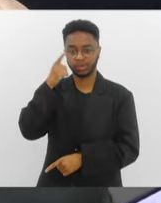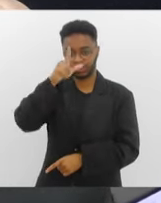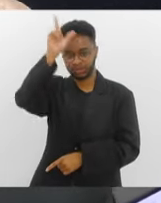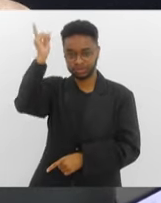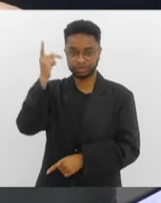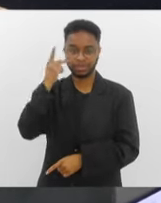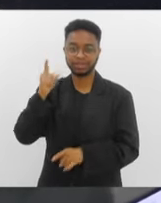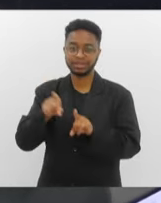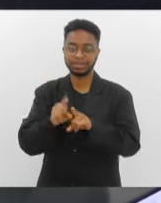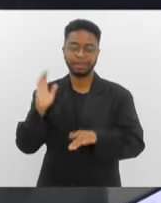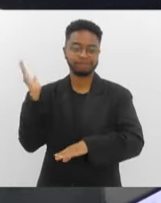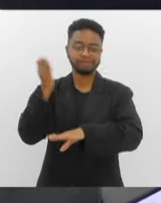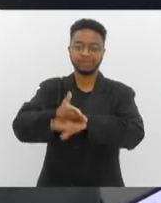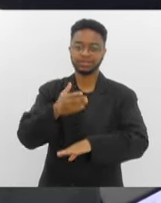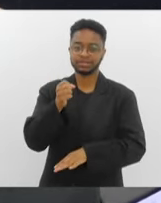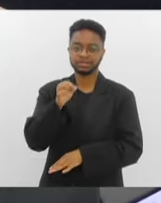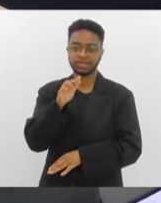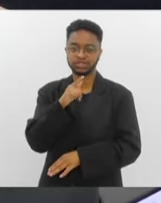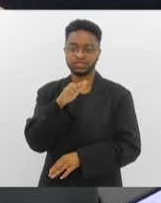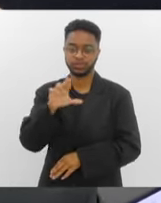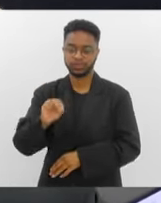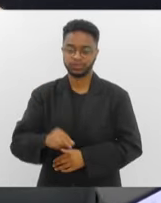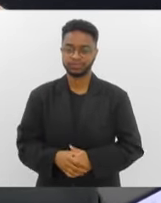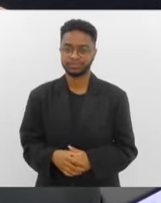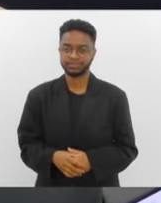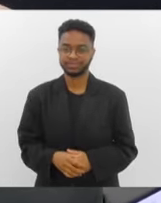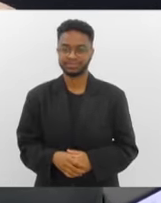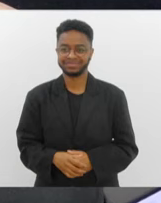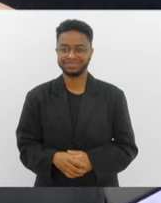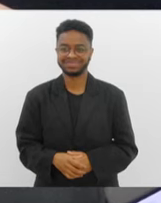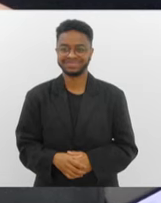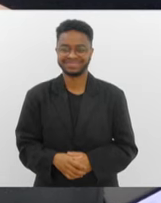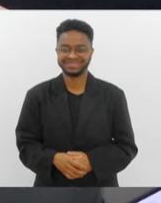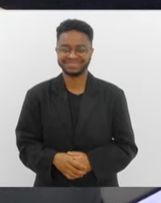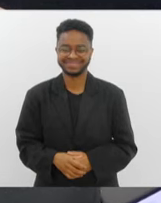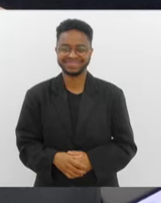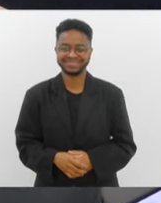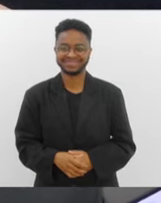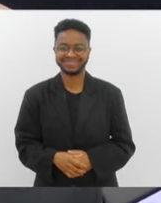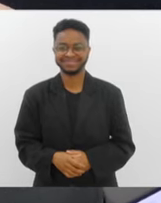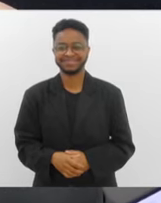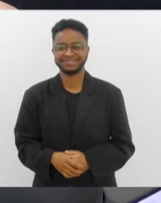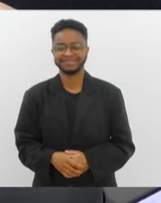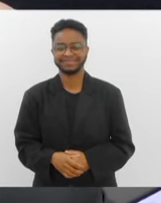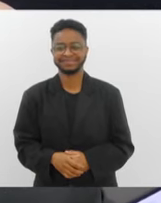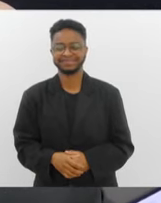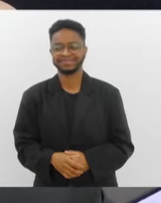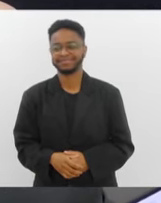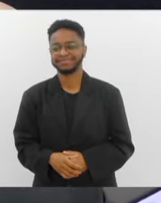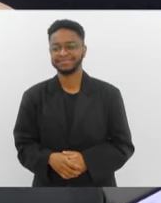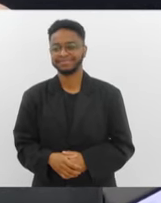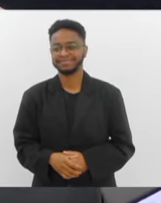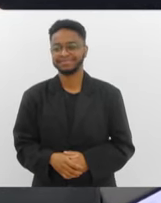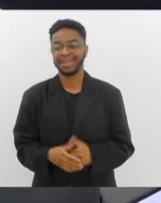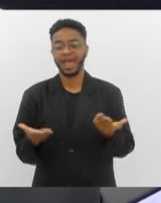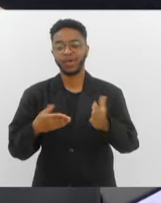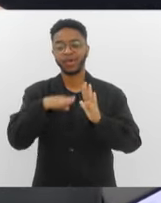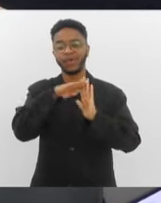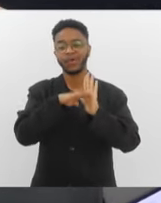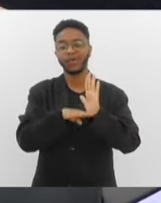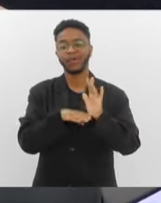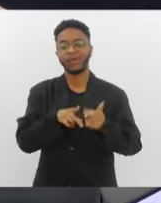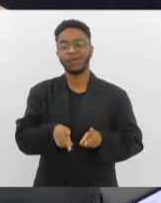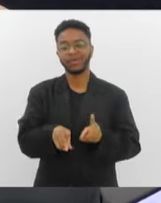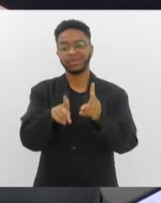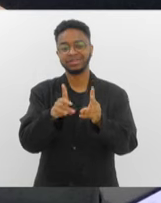impor uma derrota ao vice-presidente doutor Serginho. Mas eu tinha quatro votos. Mas fica para a próxima. Então, vamos chamar os trabalhos à ordem